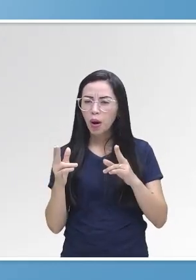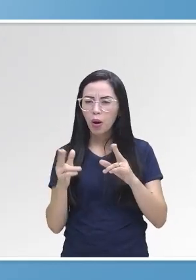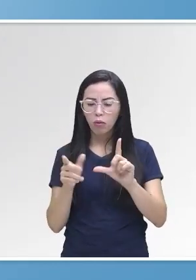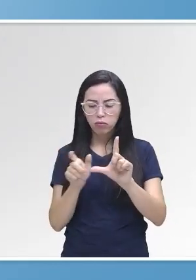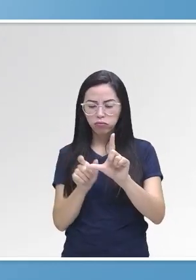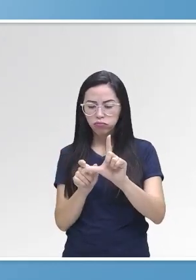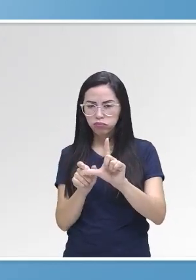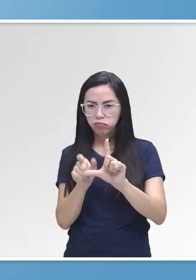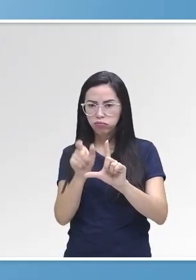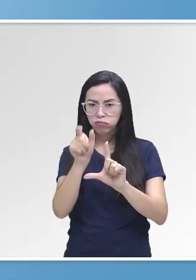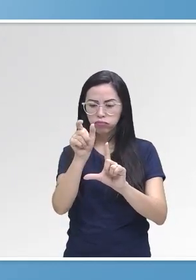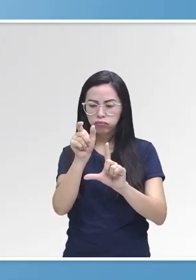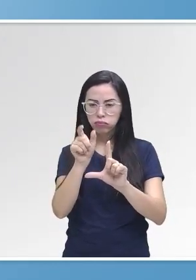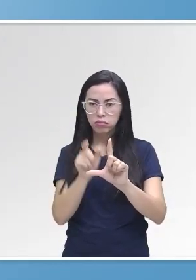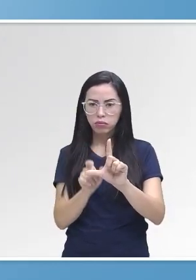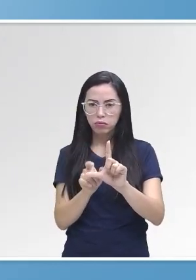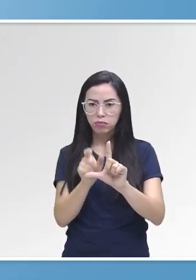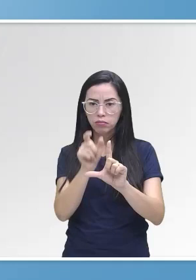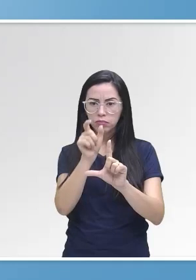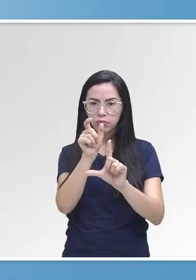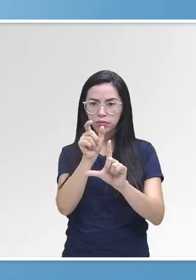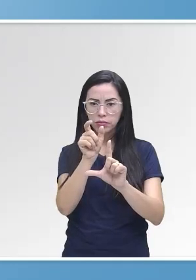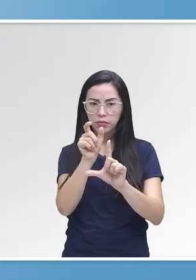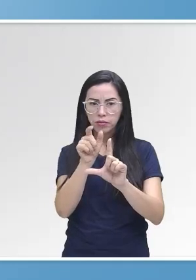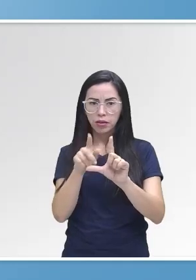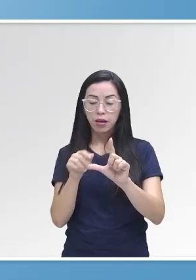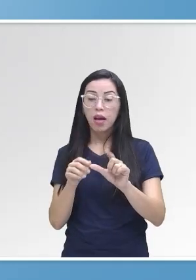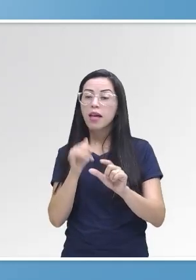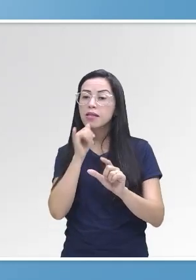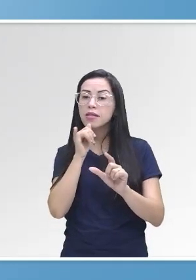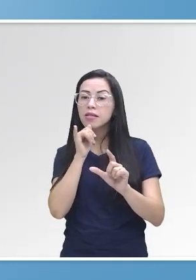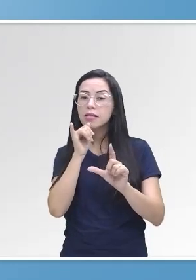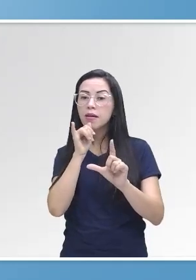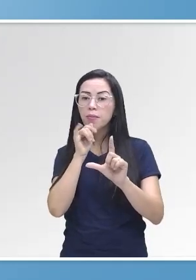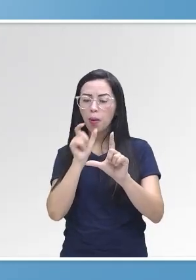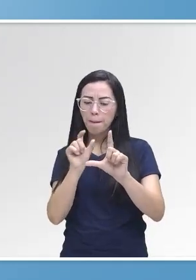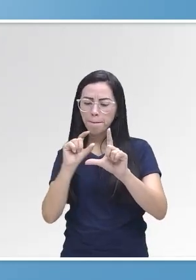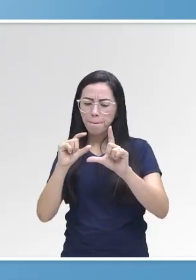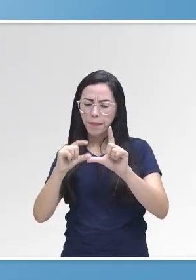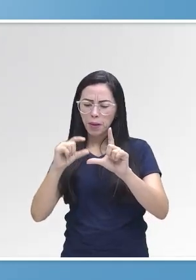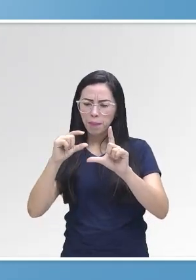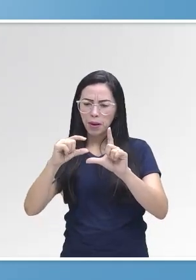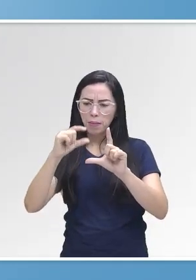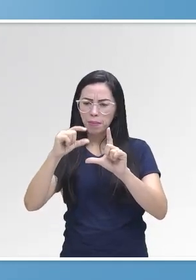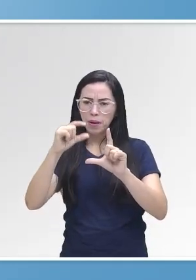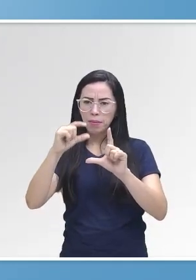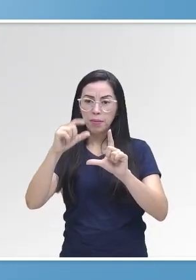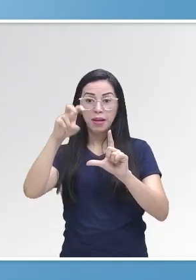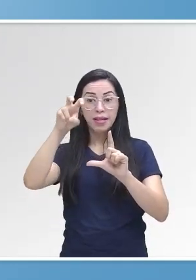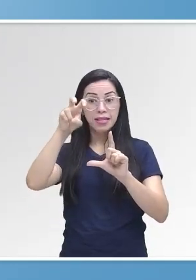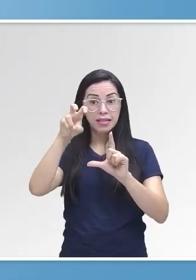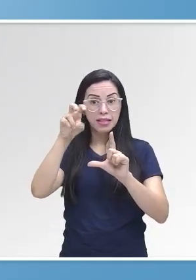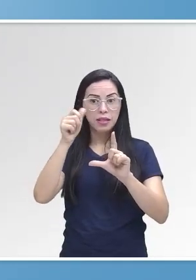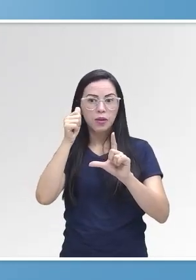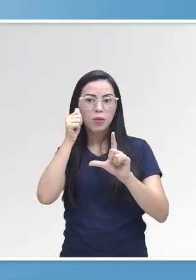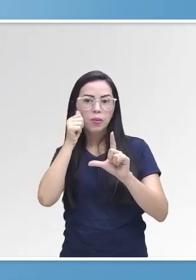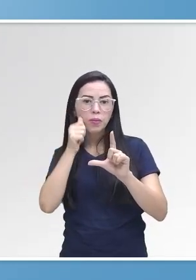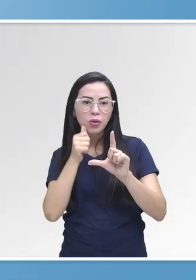cinco eu posso fazer cinco bloquinhos para as meninas